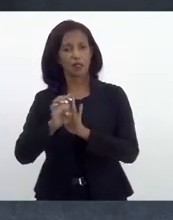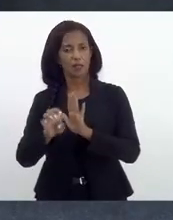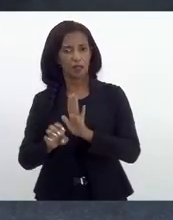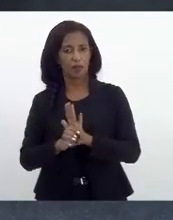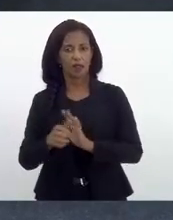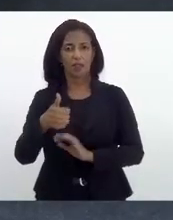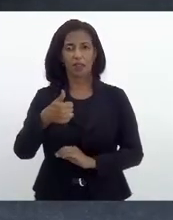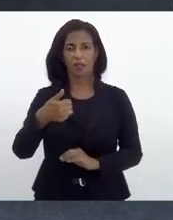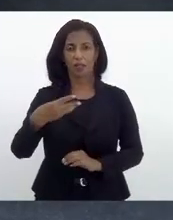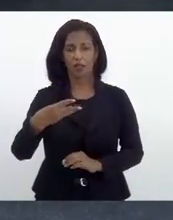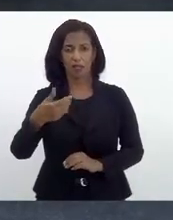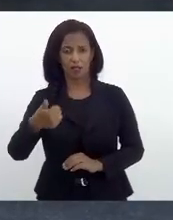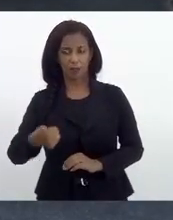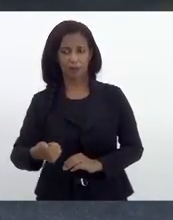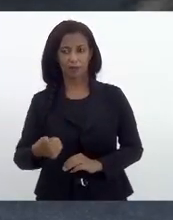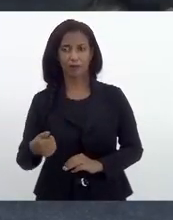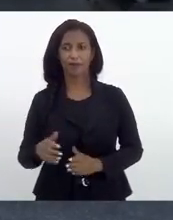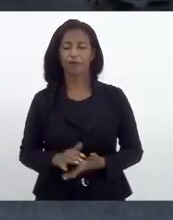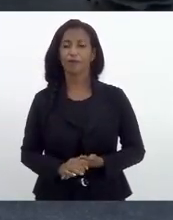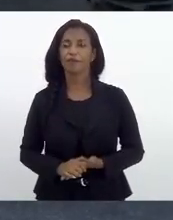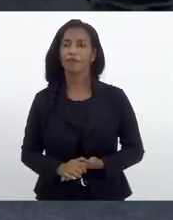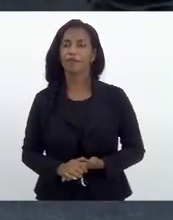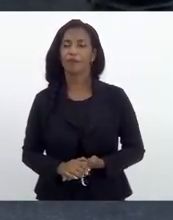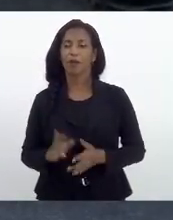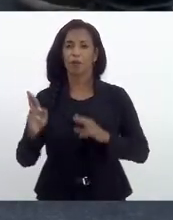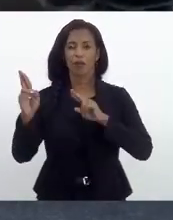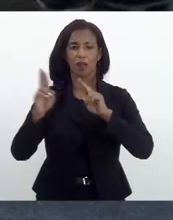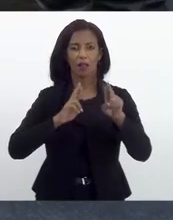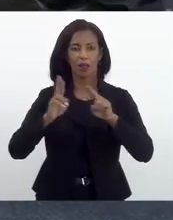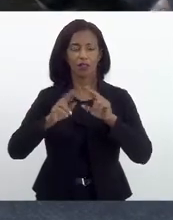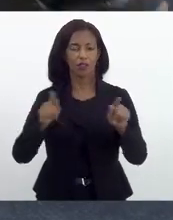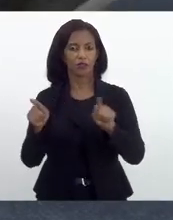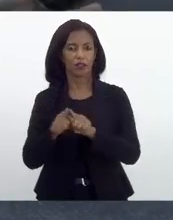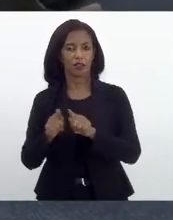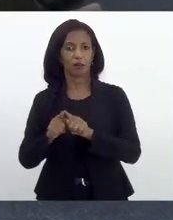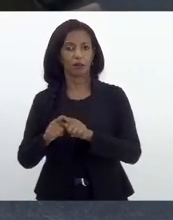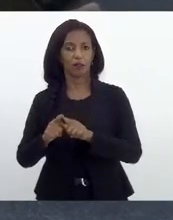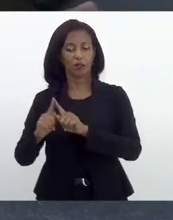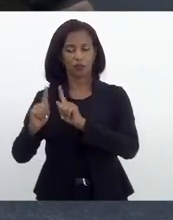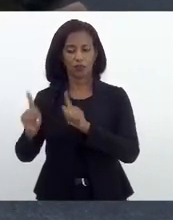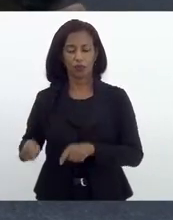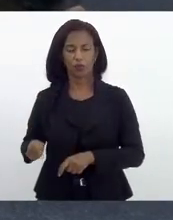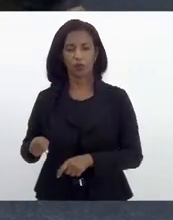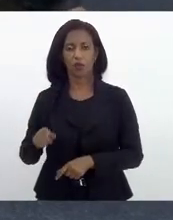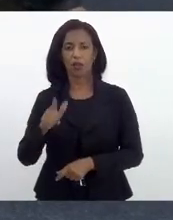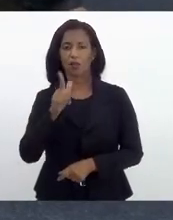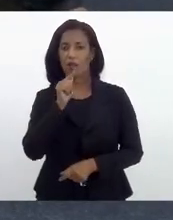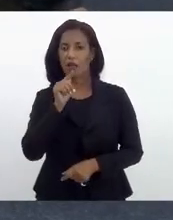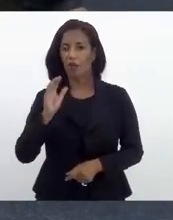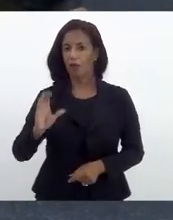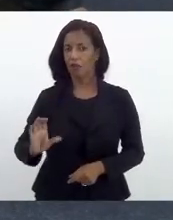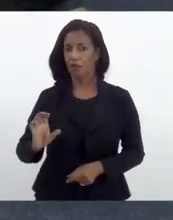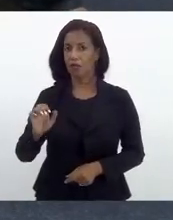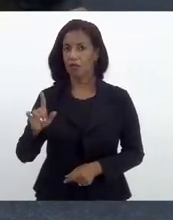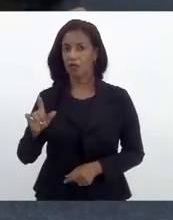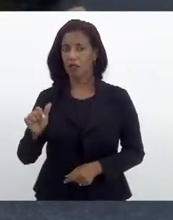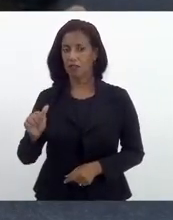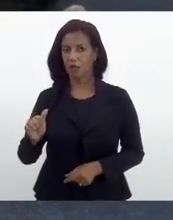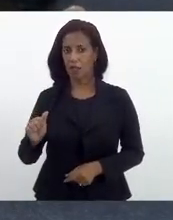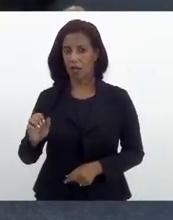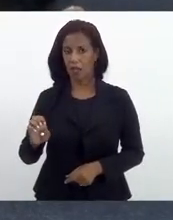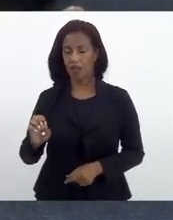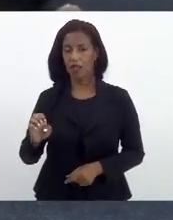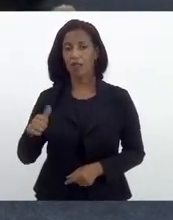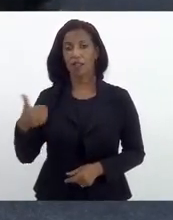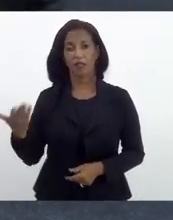131 uma relativa também aos empregados públicos da SEDAI que foram aí completamente